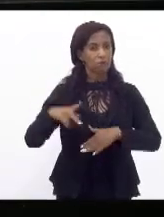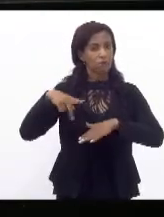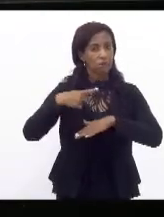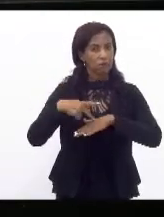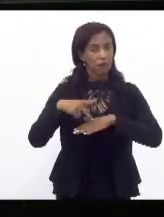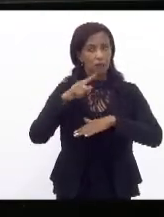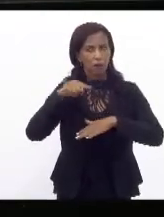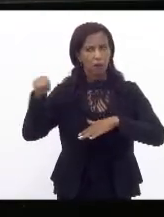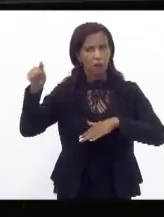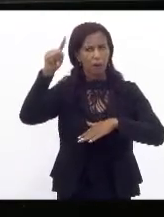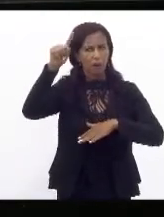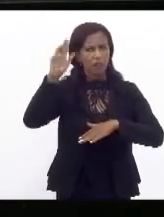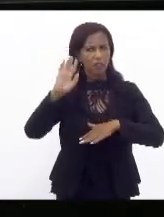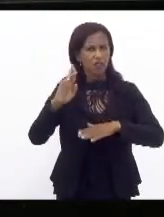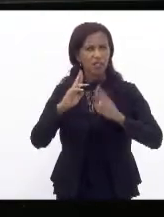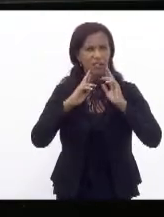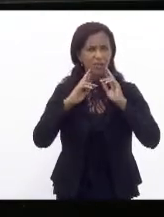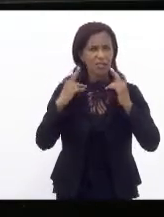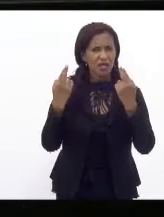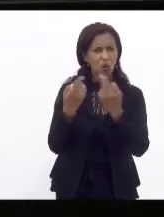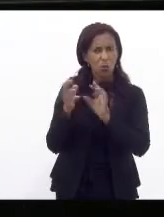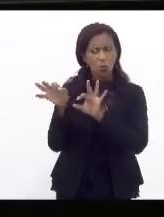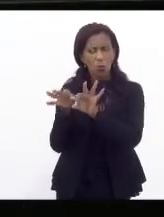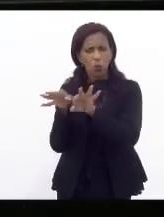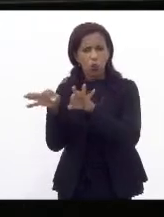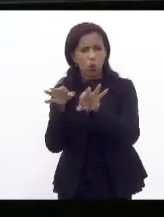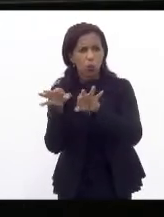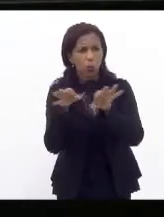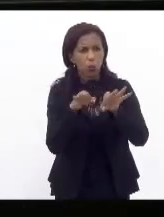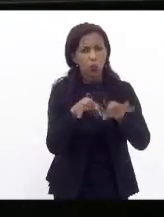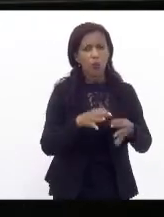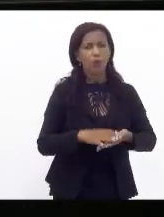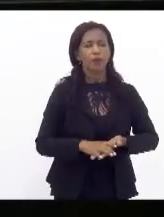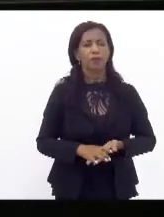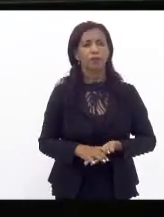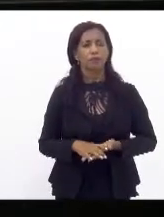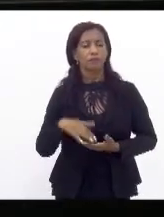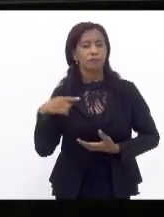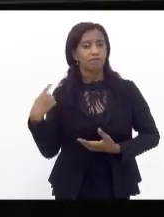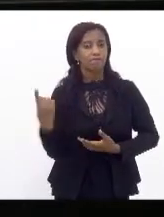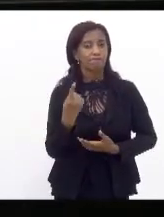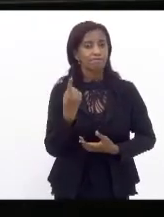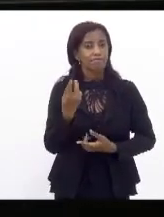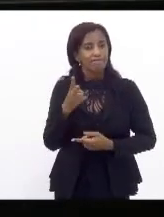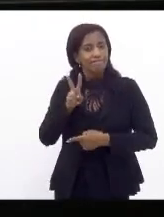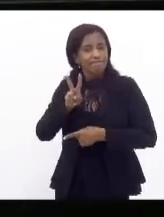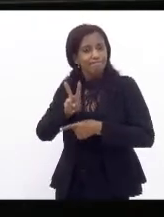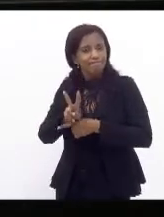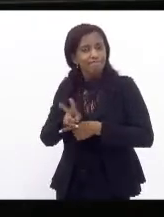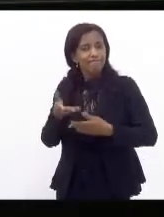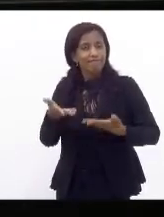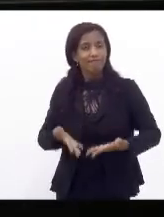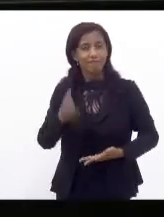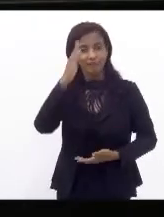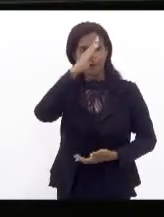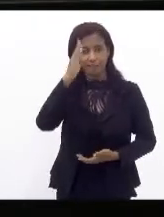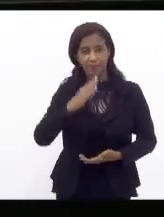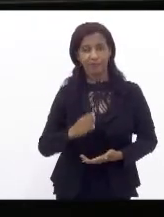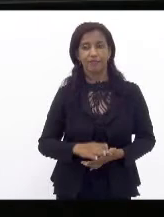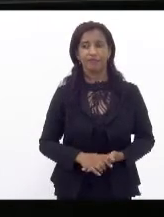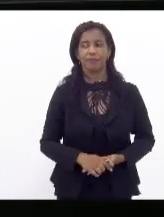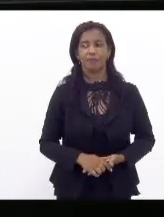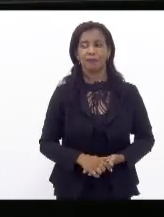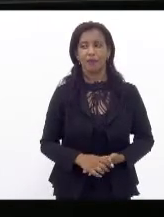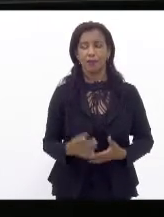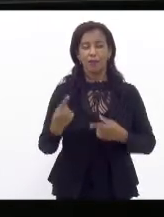se reúnem dessa forma programática que a gente defendeu aqui no Brasil.